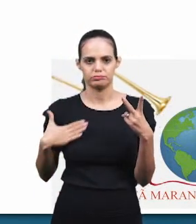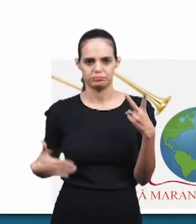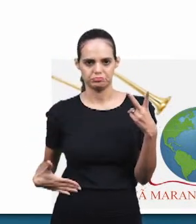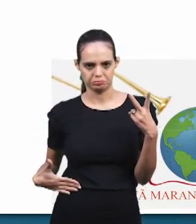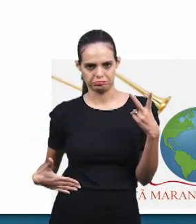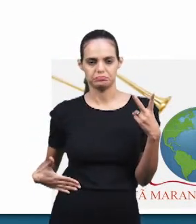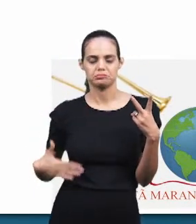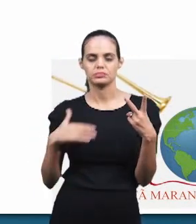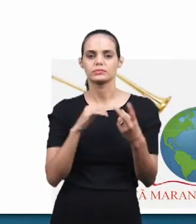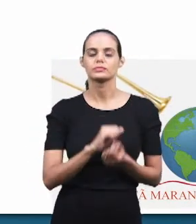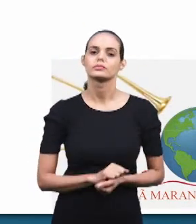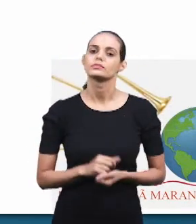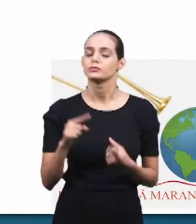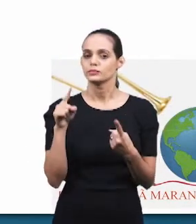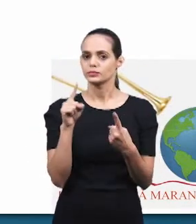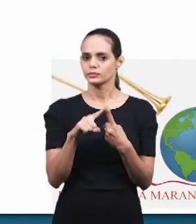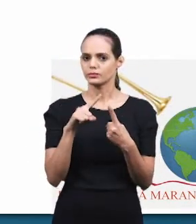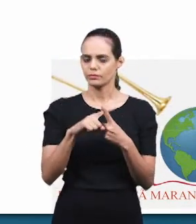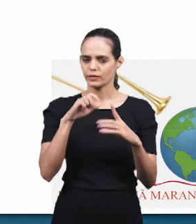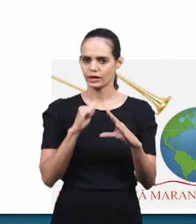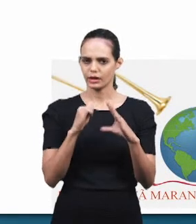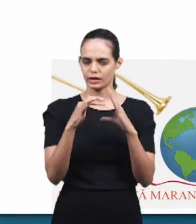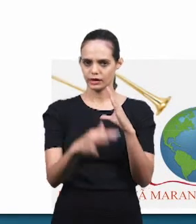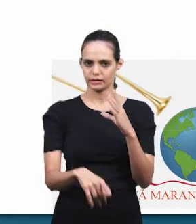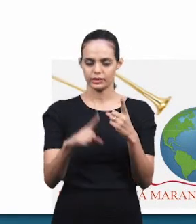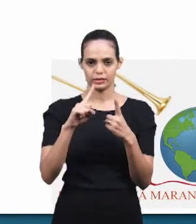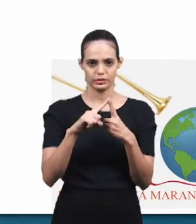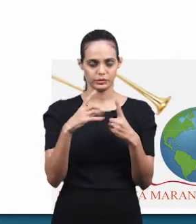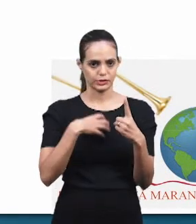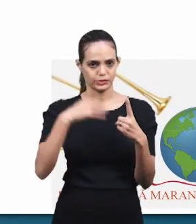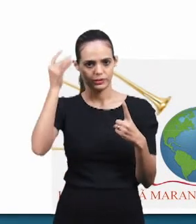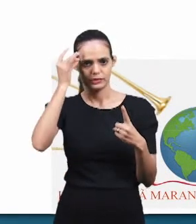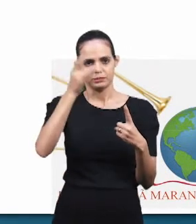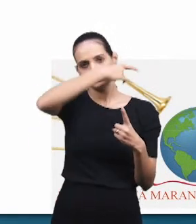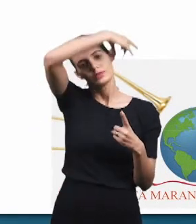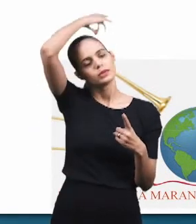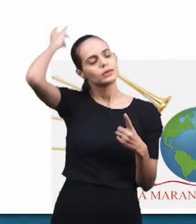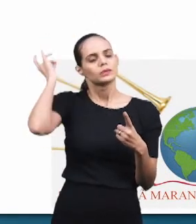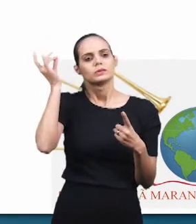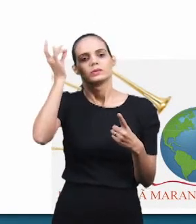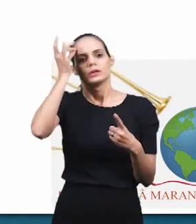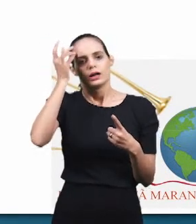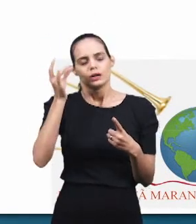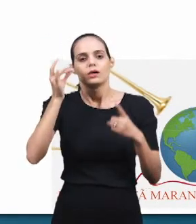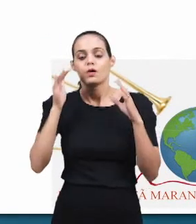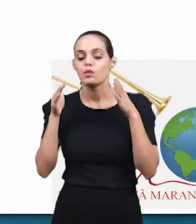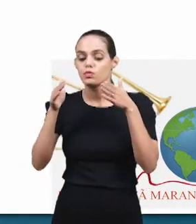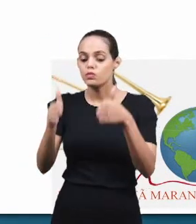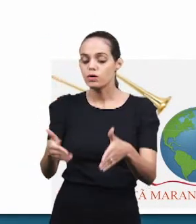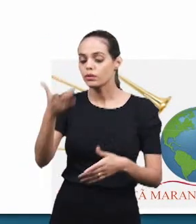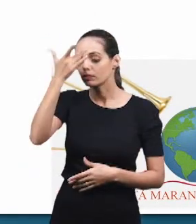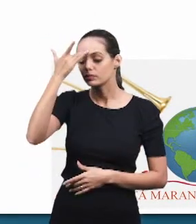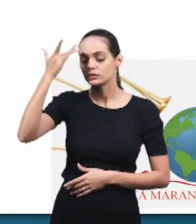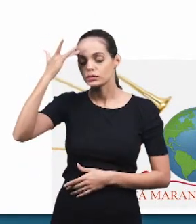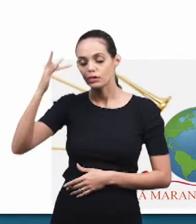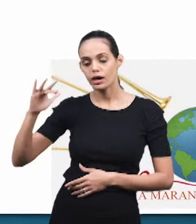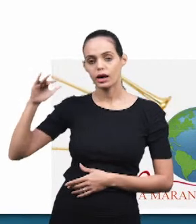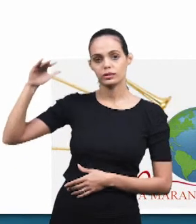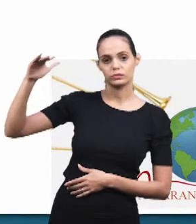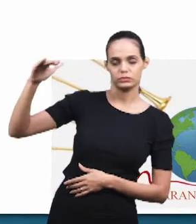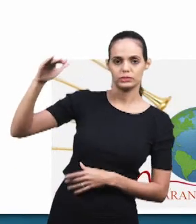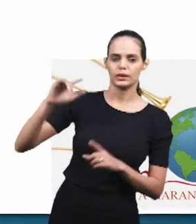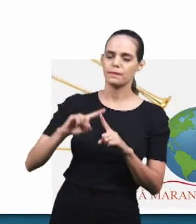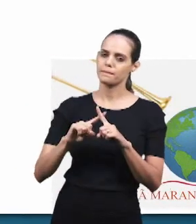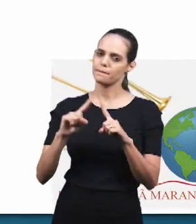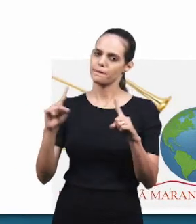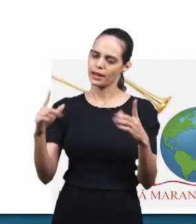aspecto espiritual, essa pergunta foi destinada a pessoas adultas, mas foi especificado